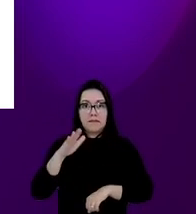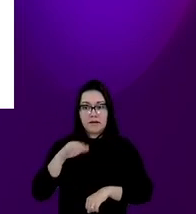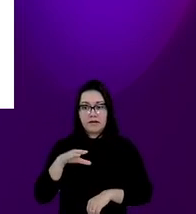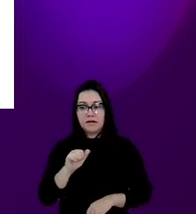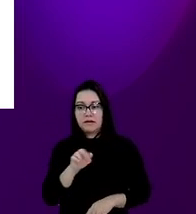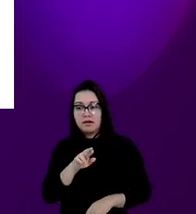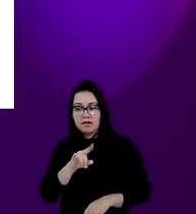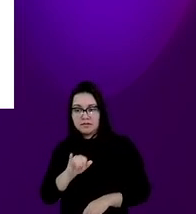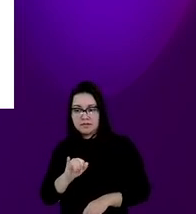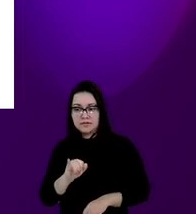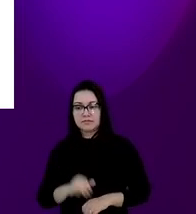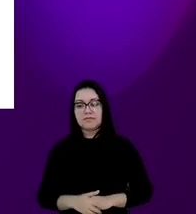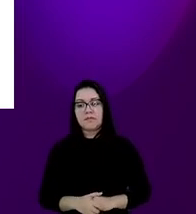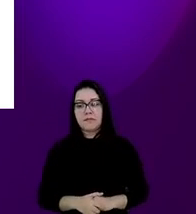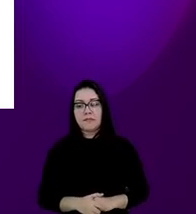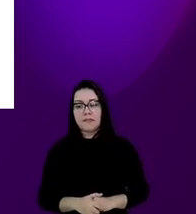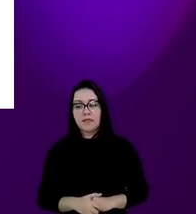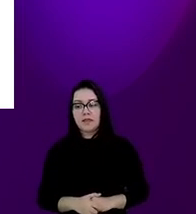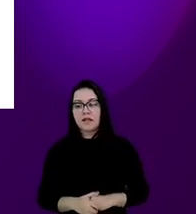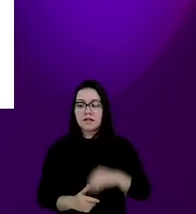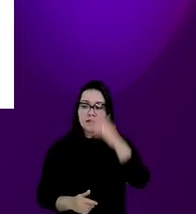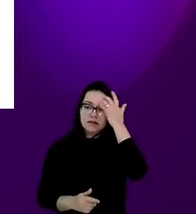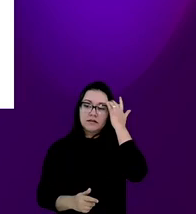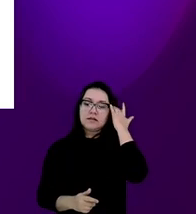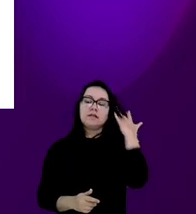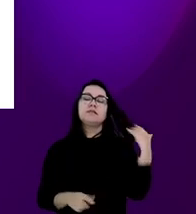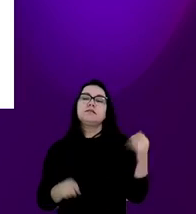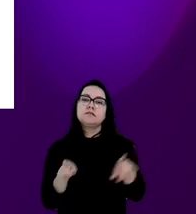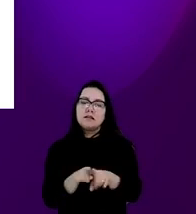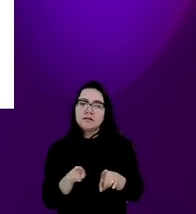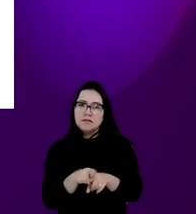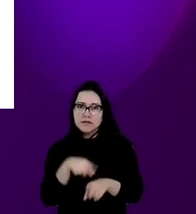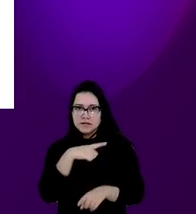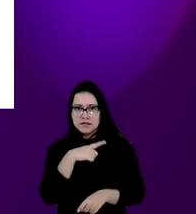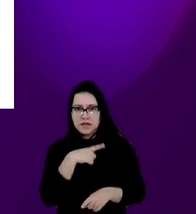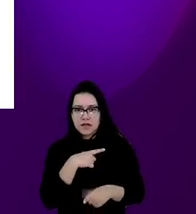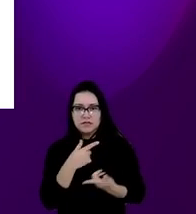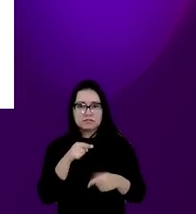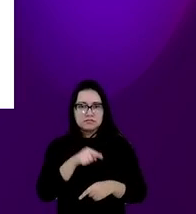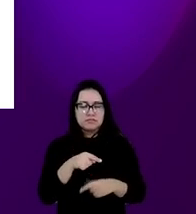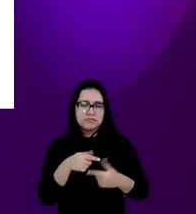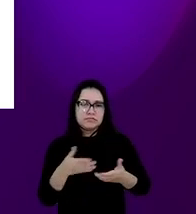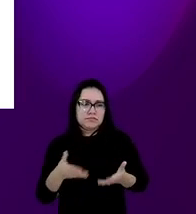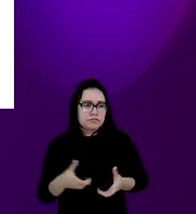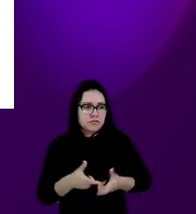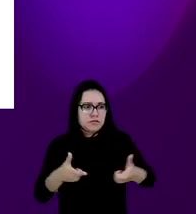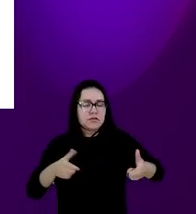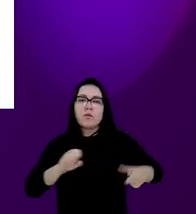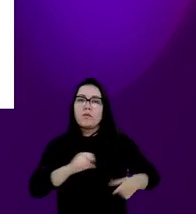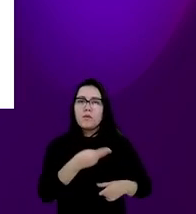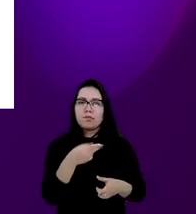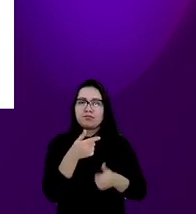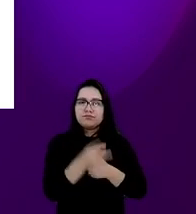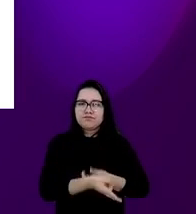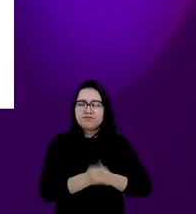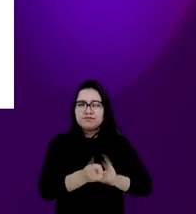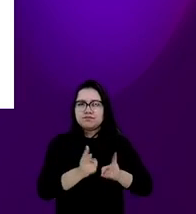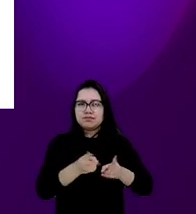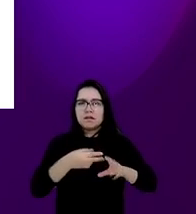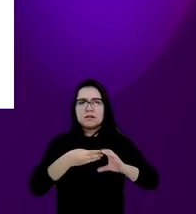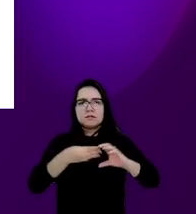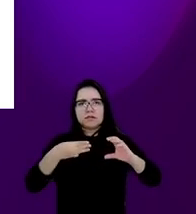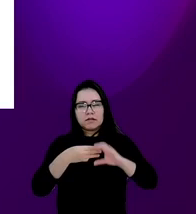CAR-T, os agentes que interferem na expansão ou na persistência das células T, eles devem